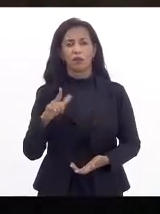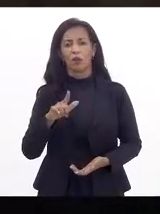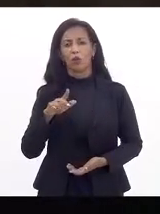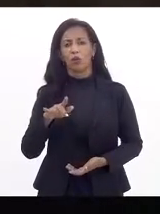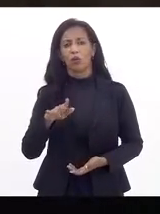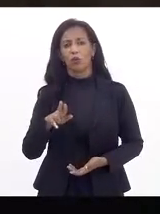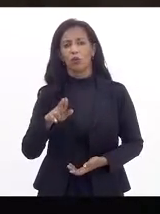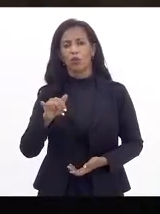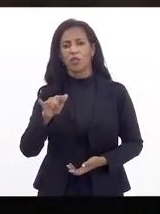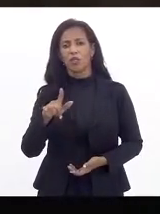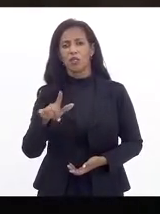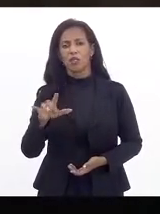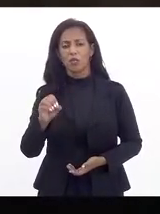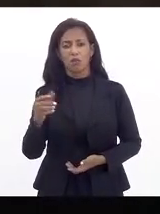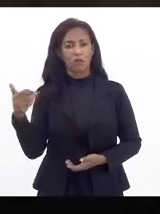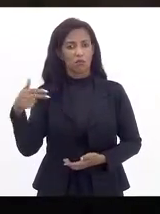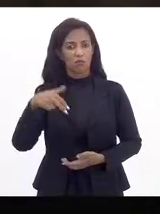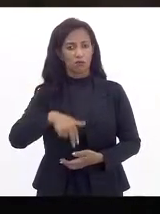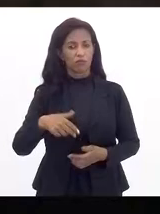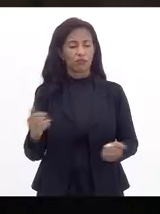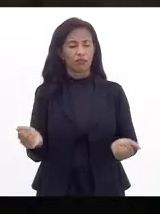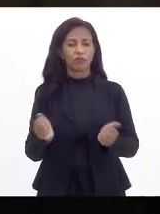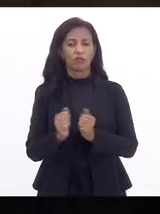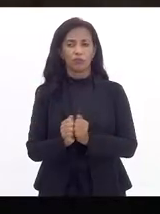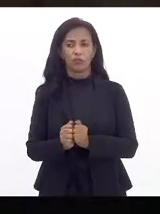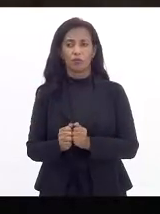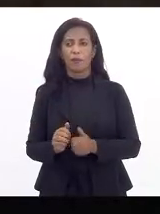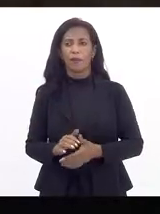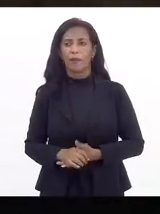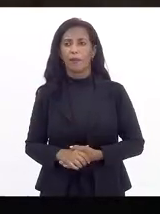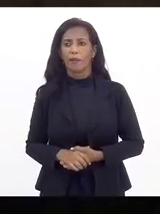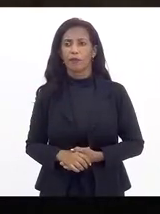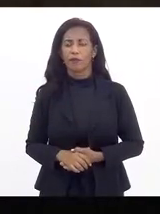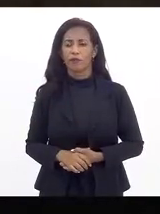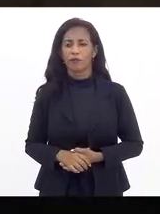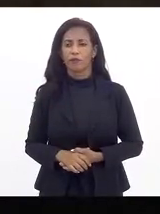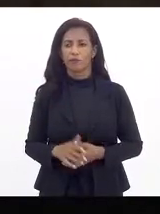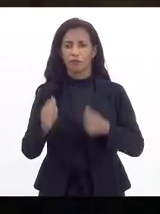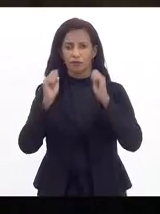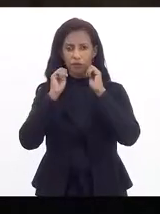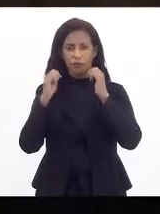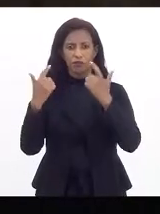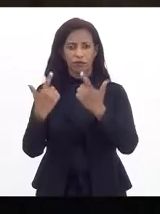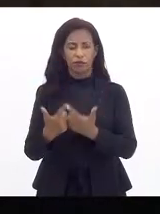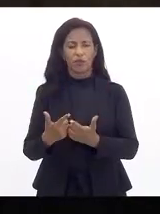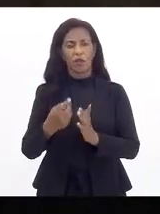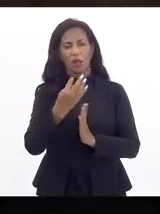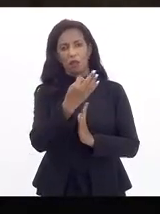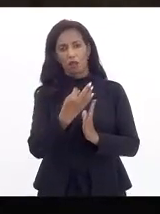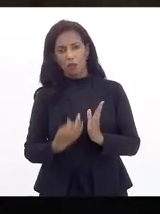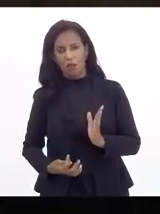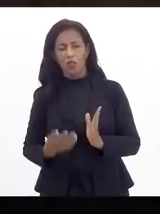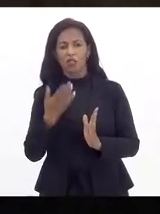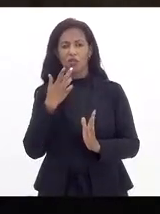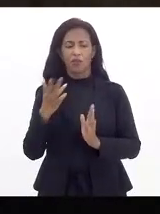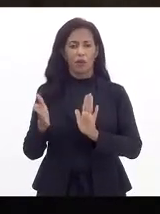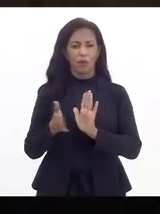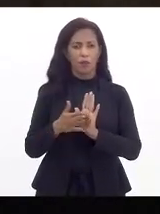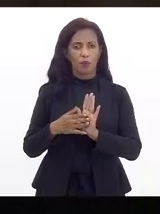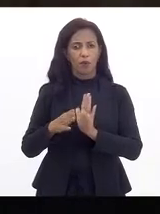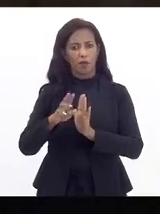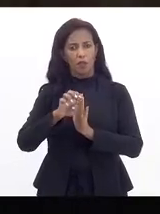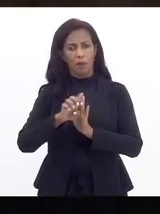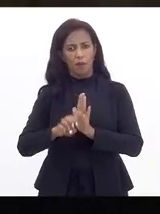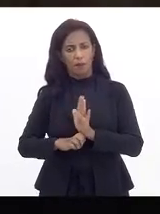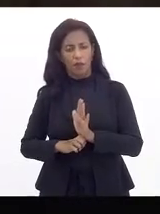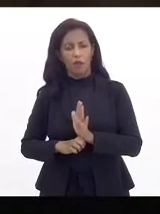Luizinho, pois é, que esteve conosco na Assembleia discutindo o texto, discutindo proposta de emendas.